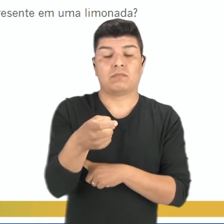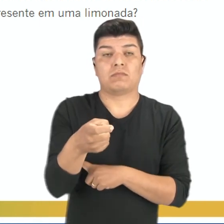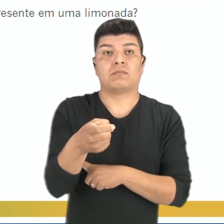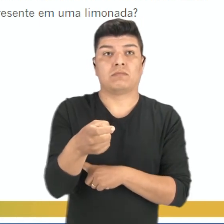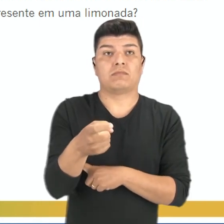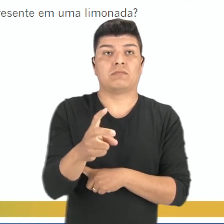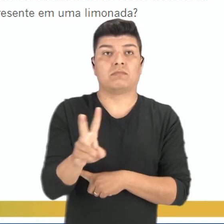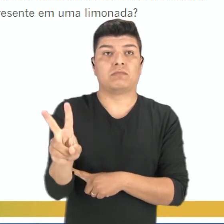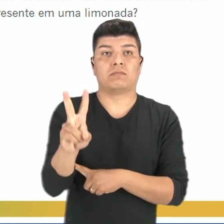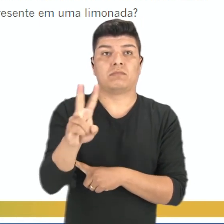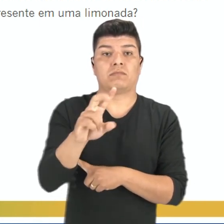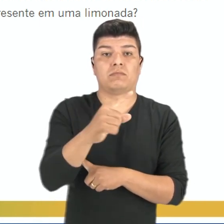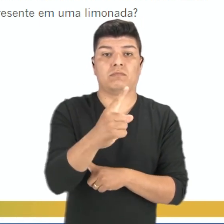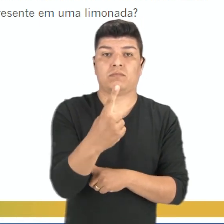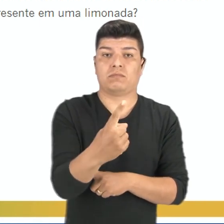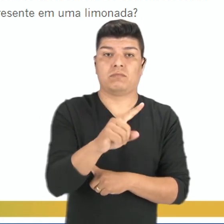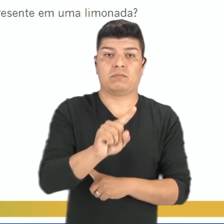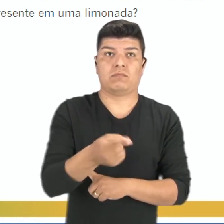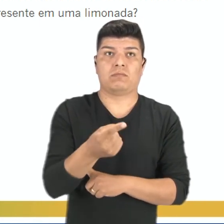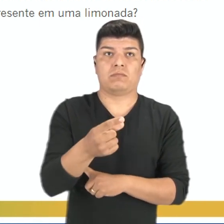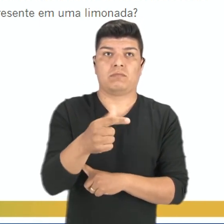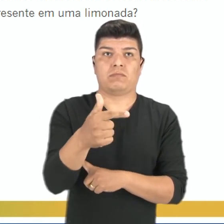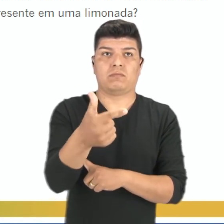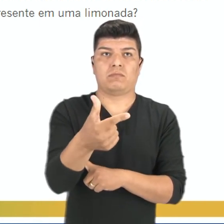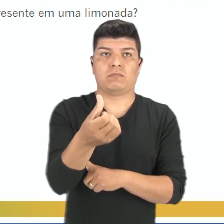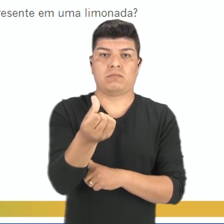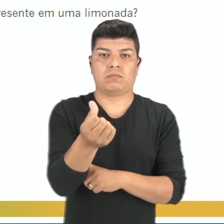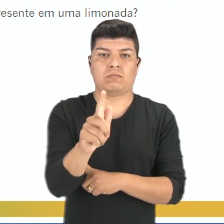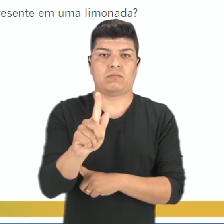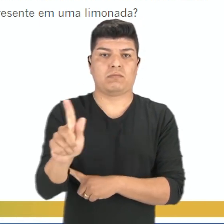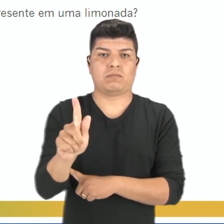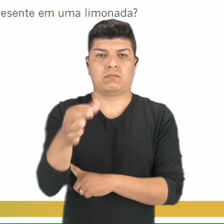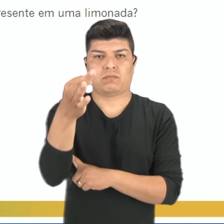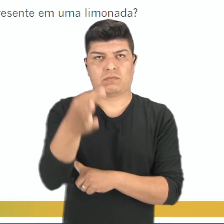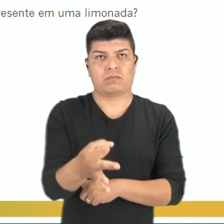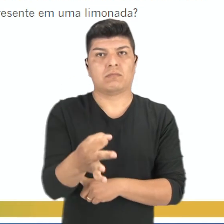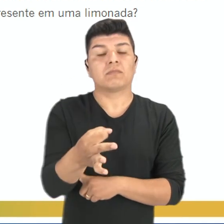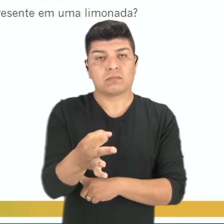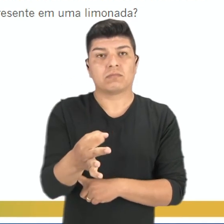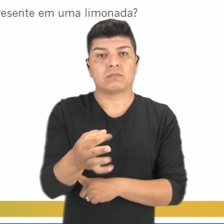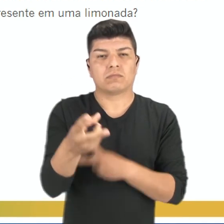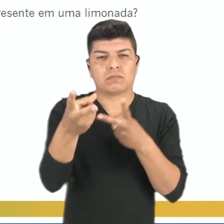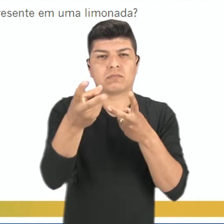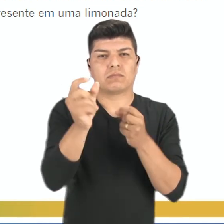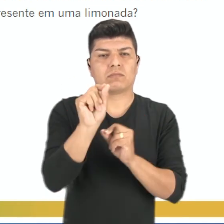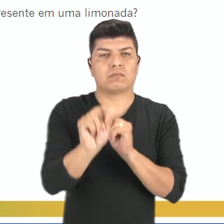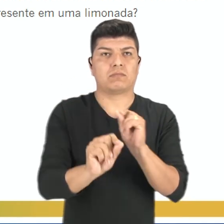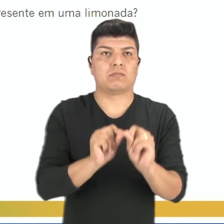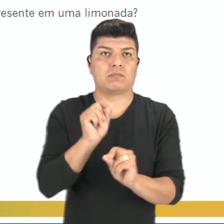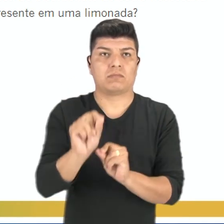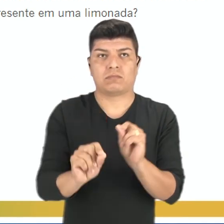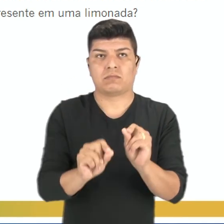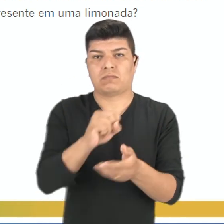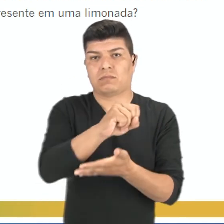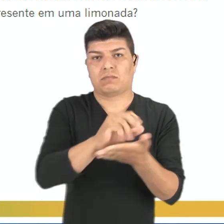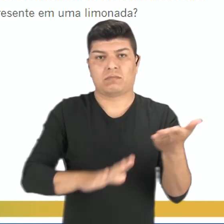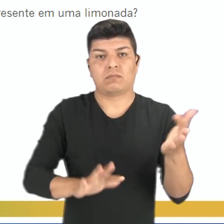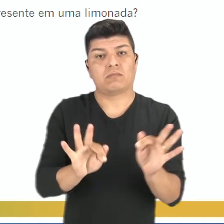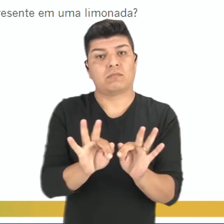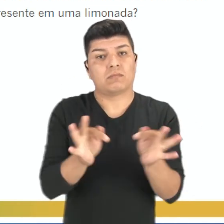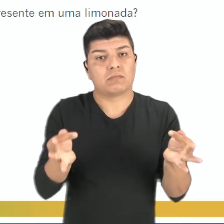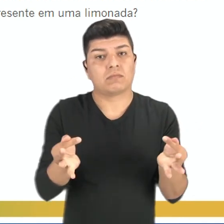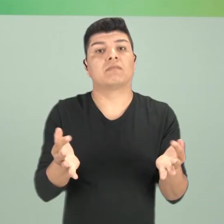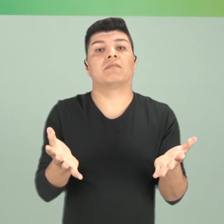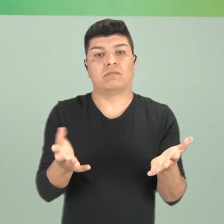será 1,26 grama. Certo, gente? Então, vocês percebam que é uma atividade